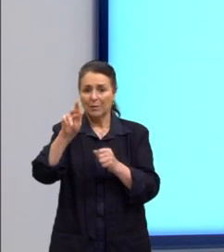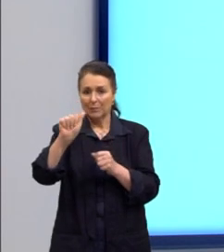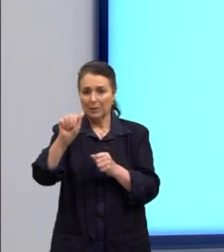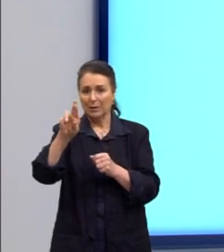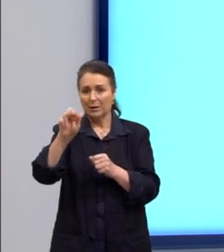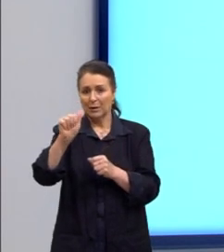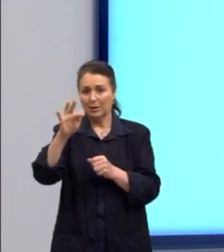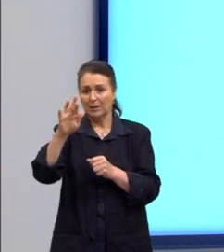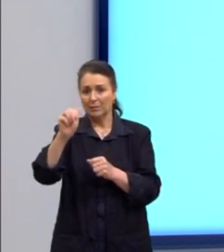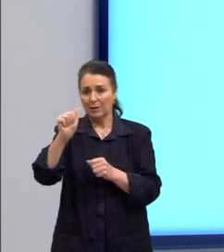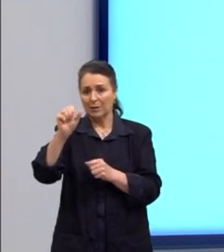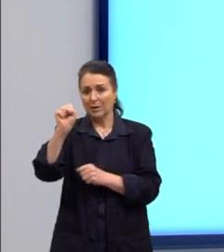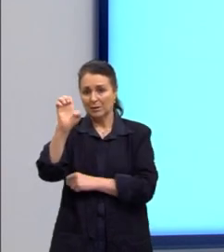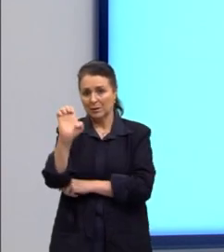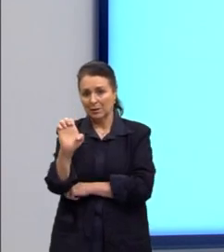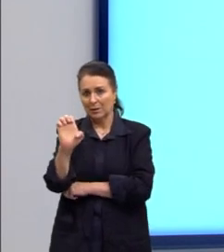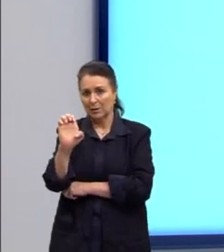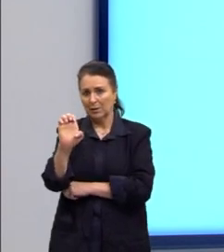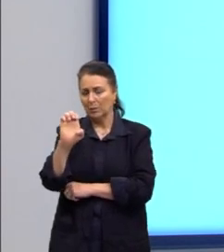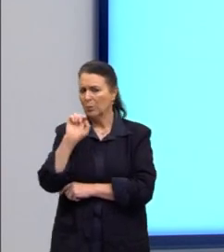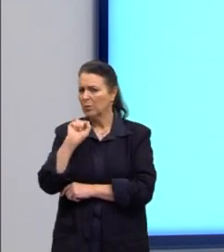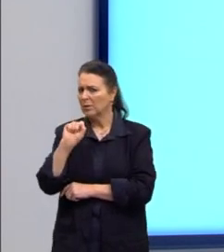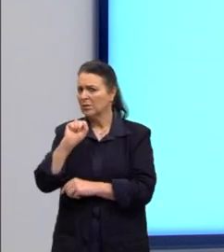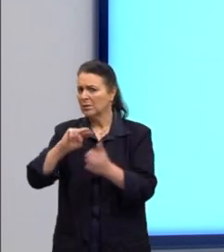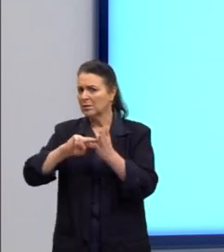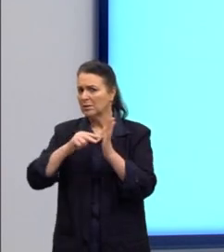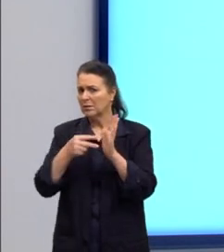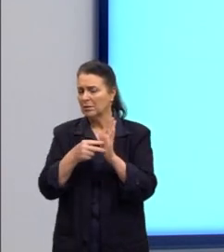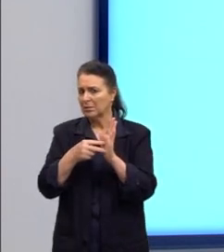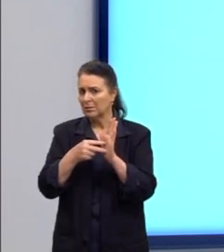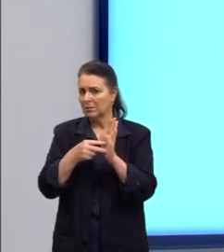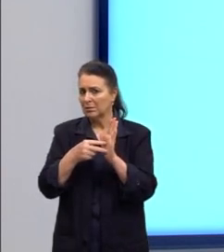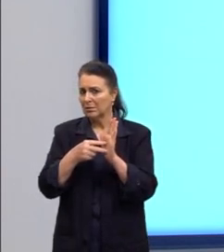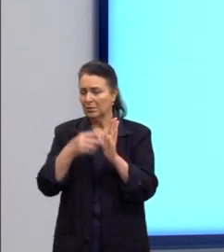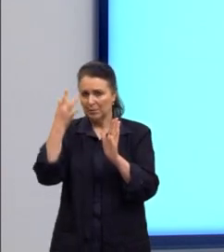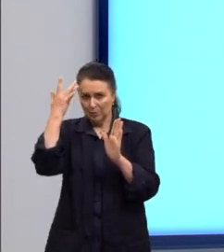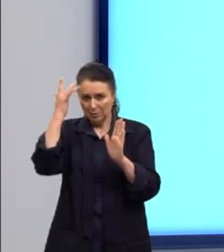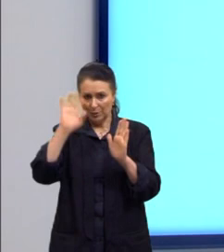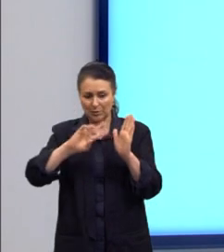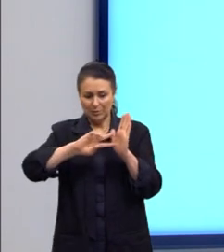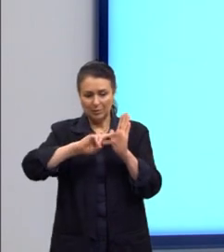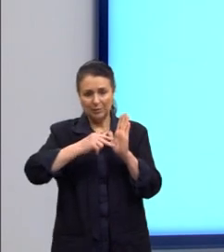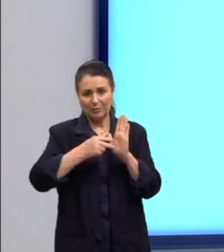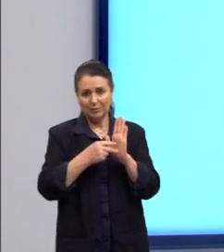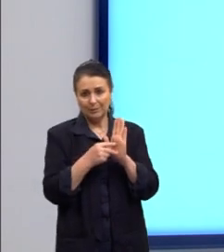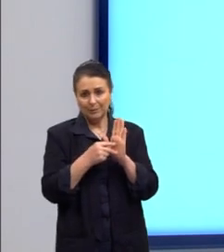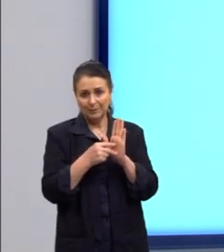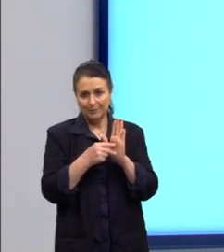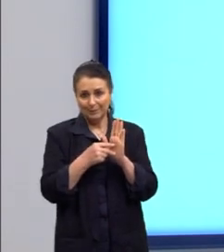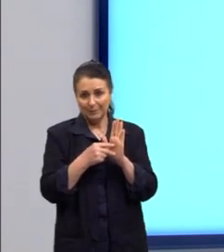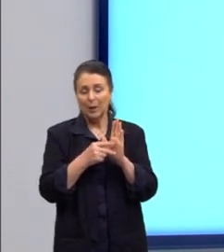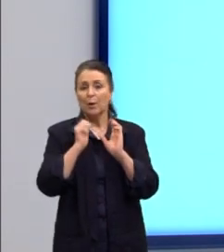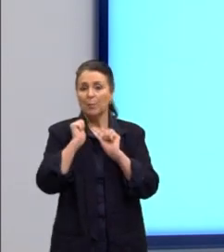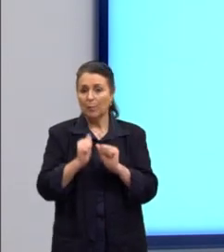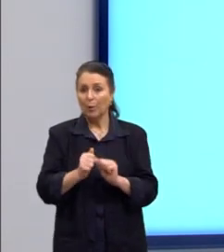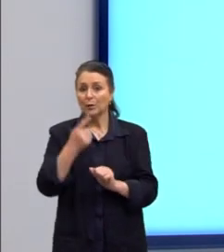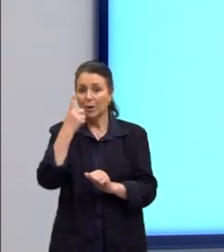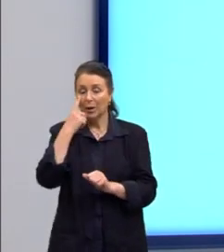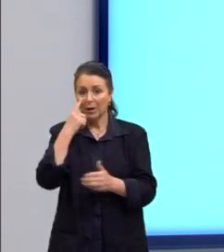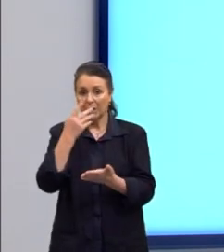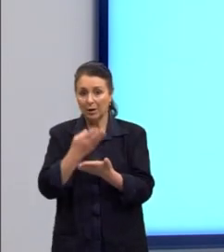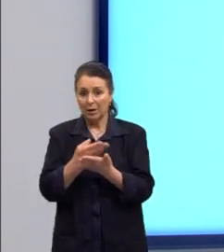O que que significa paráfrase professora bom se tu não sabe o significado de paráfrase tu pode dar uma olhadinha